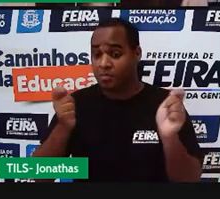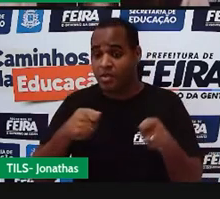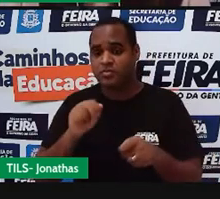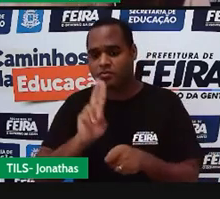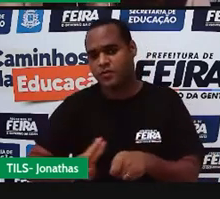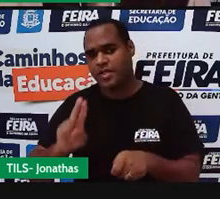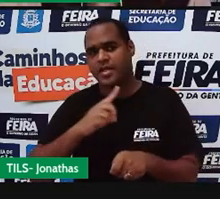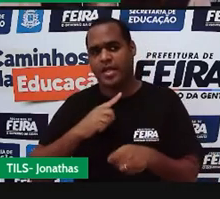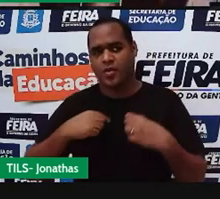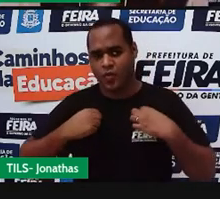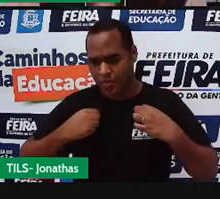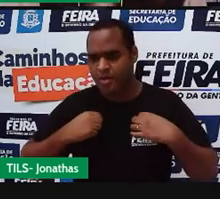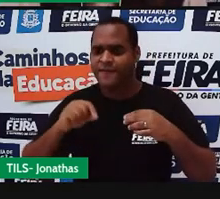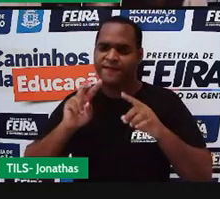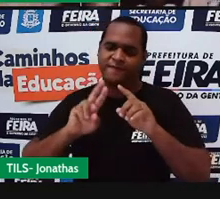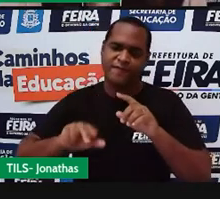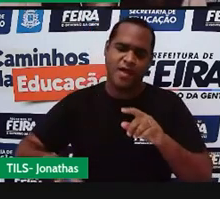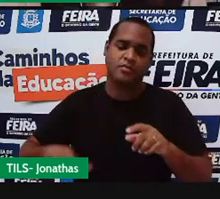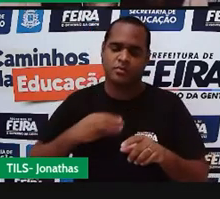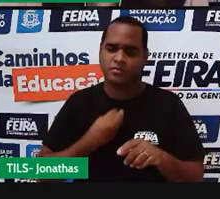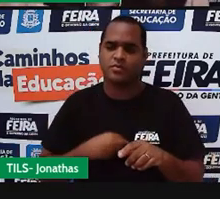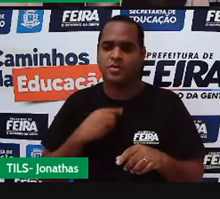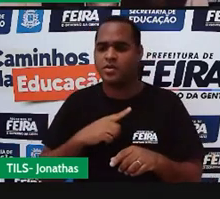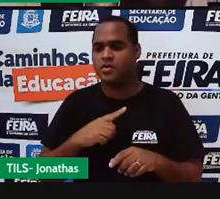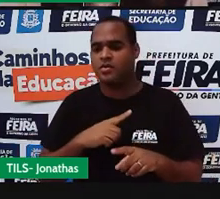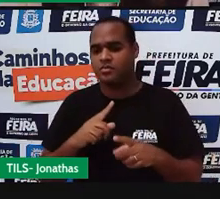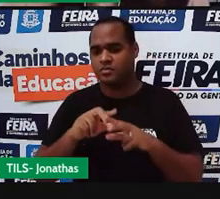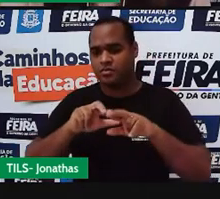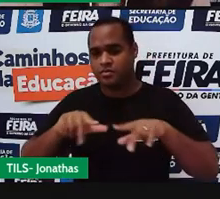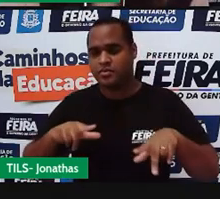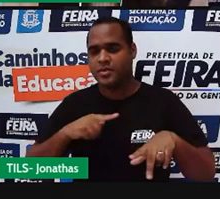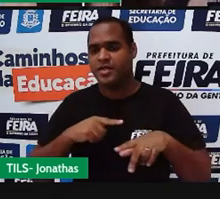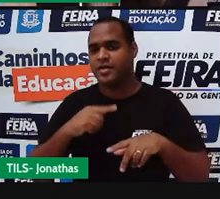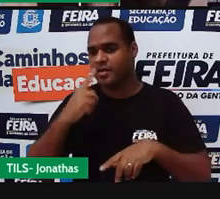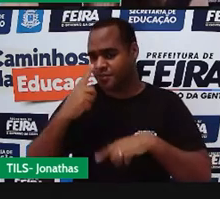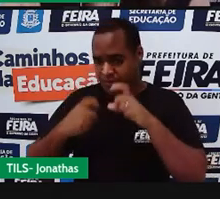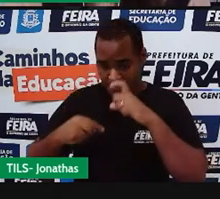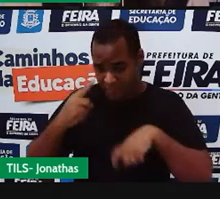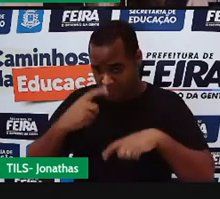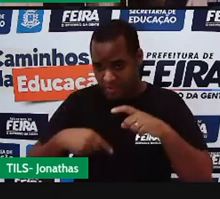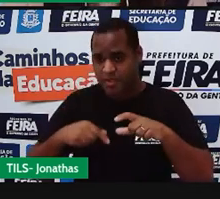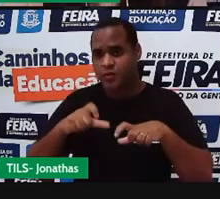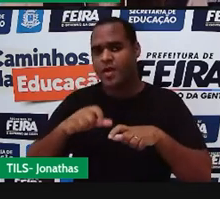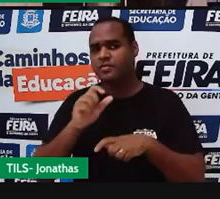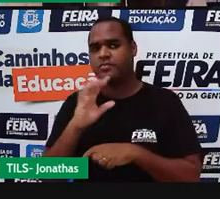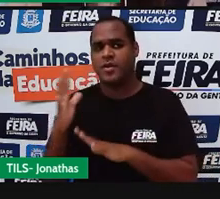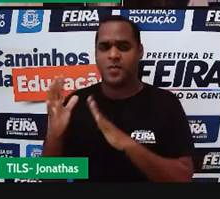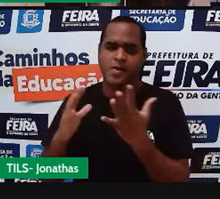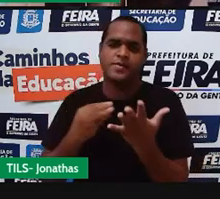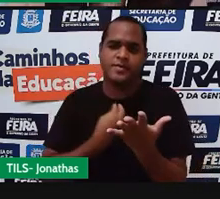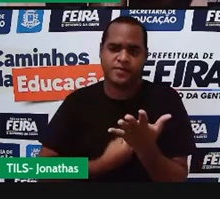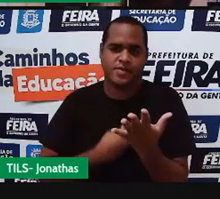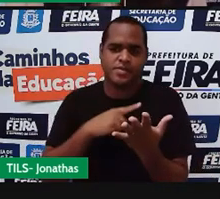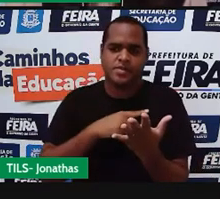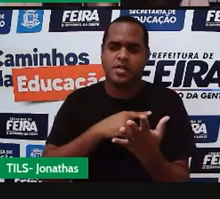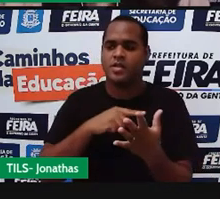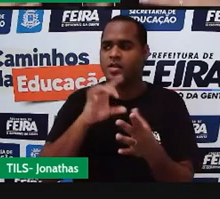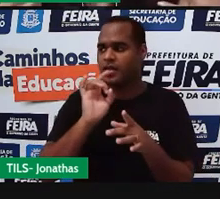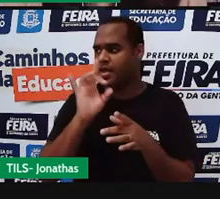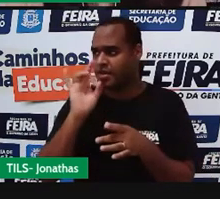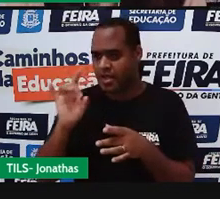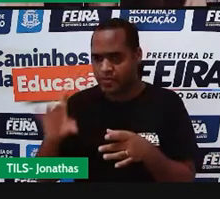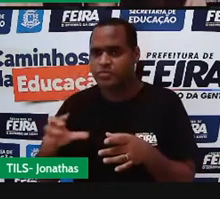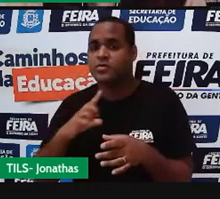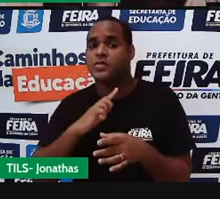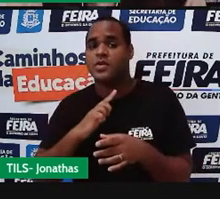usar aquela mesma roupa várias vezes isso daí faz com que a gente gasta menos recursos da natureza porque cada roupa que a gente compra